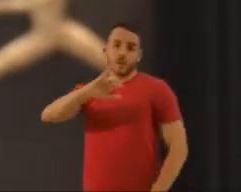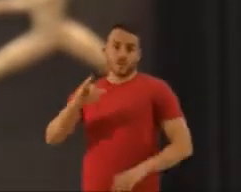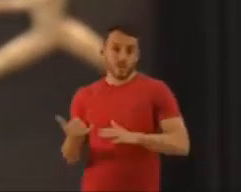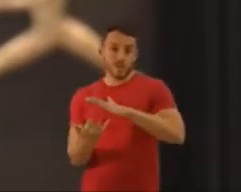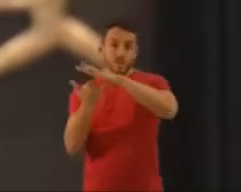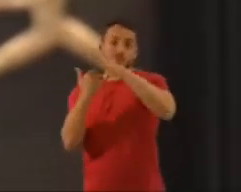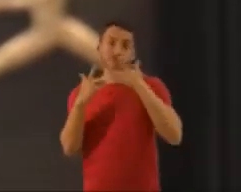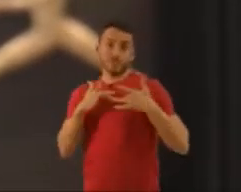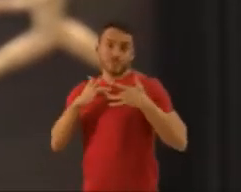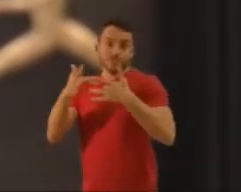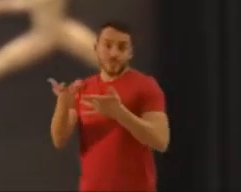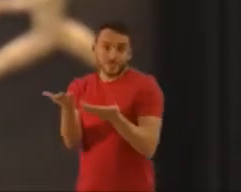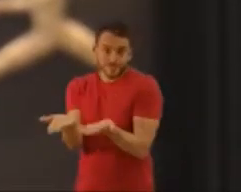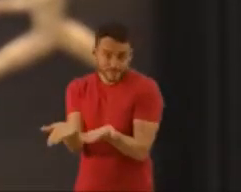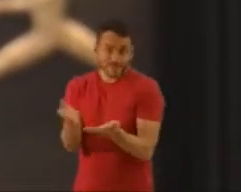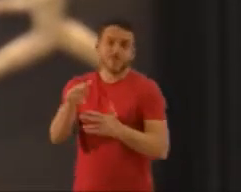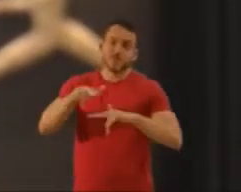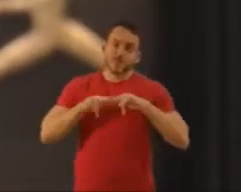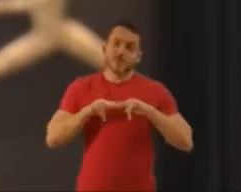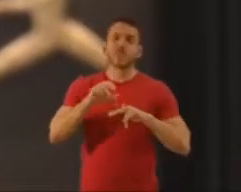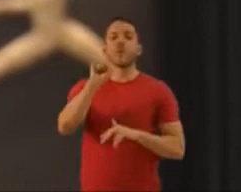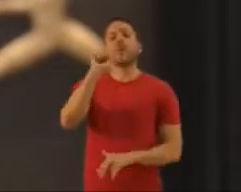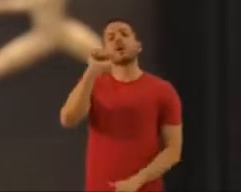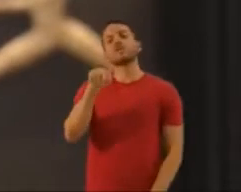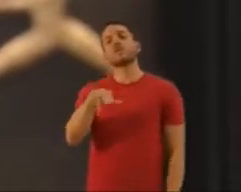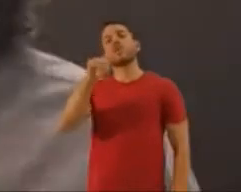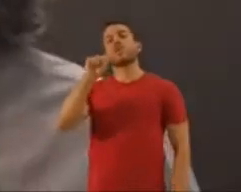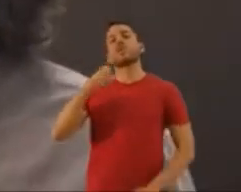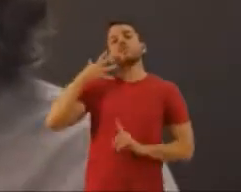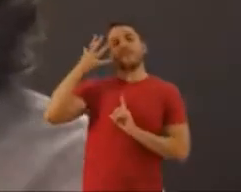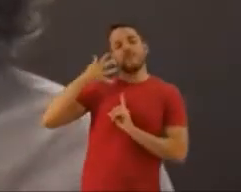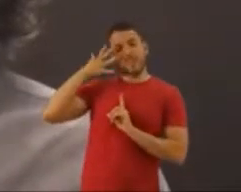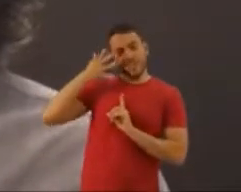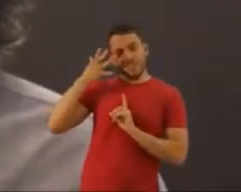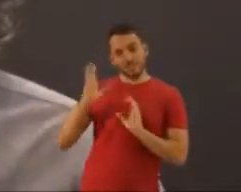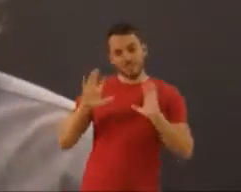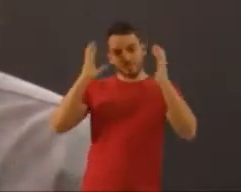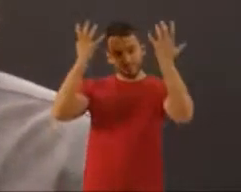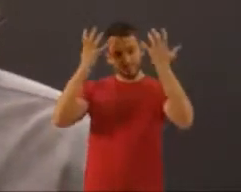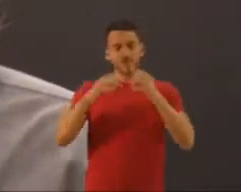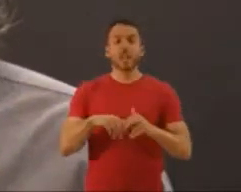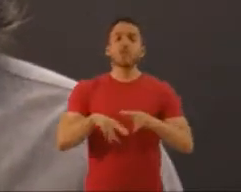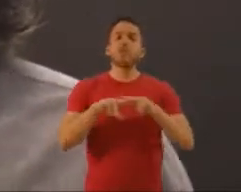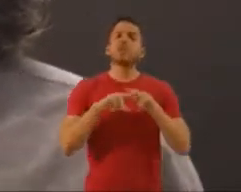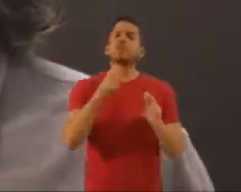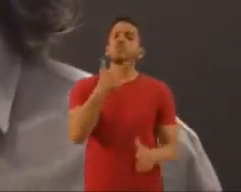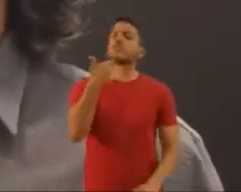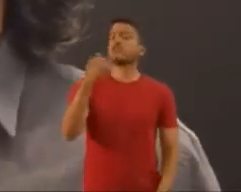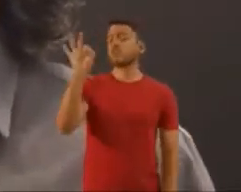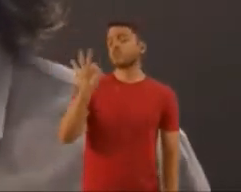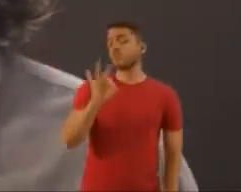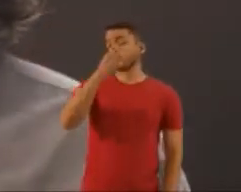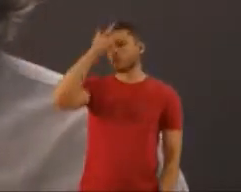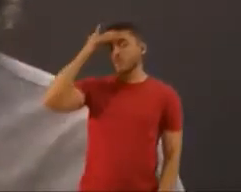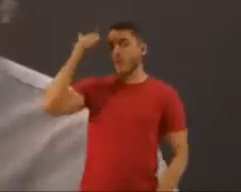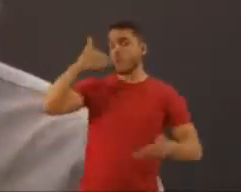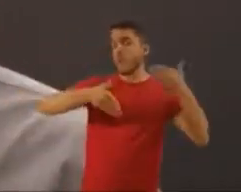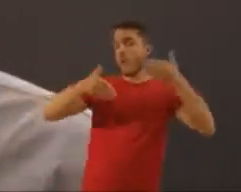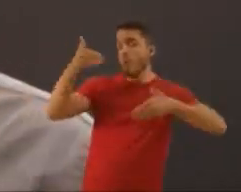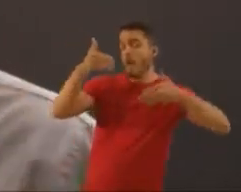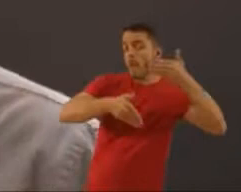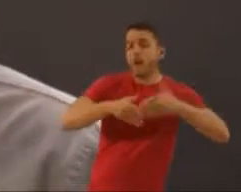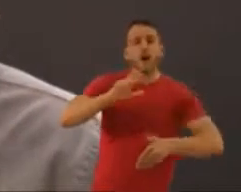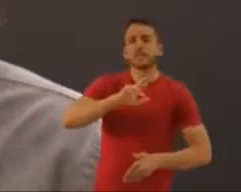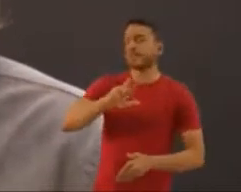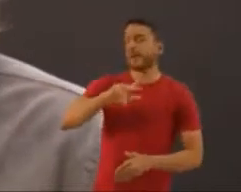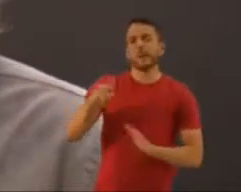da cidade, através desses 8 anos de evento. 21% das pessoas que vieram, que participaram do festival, não eram